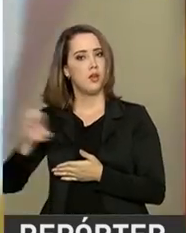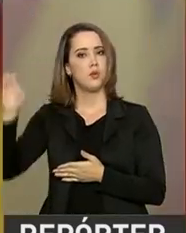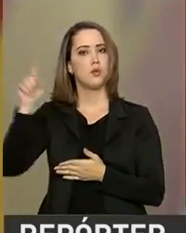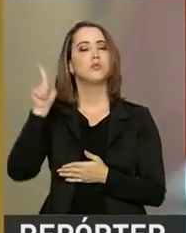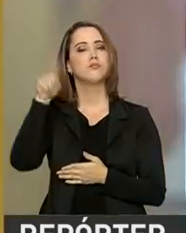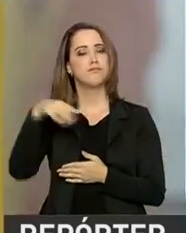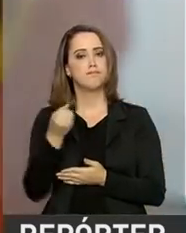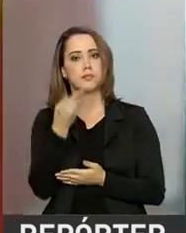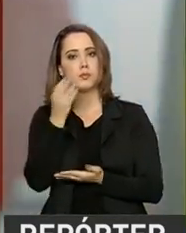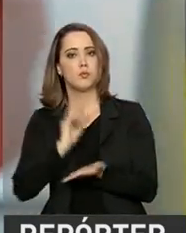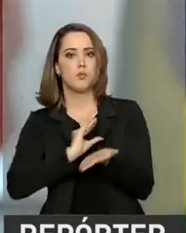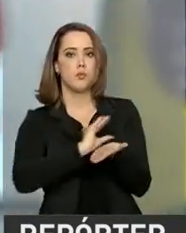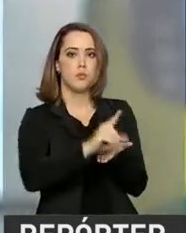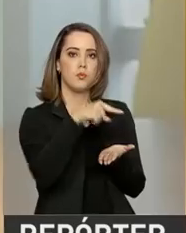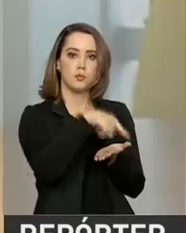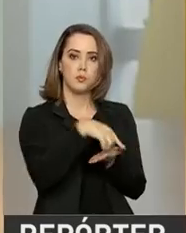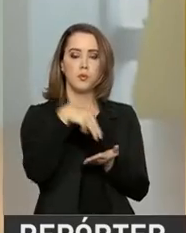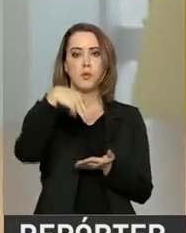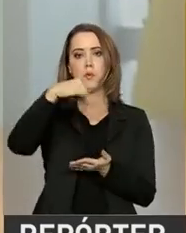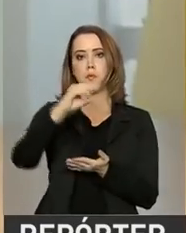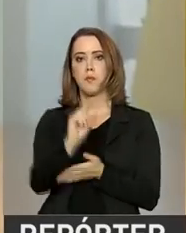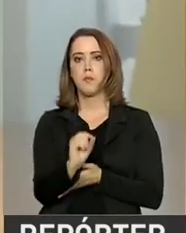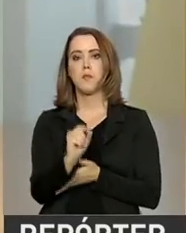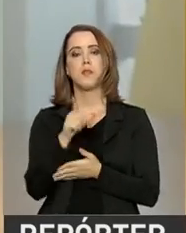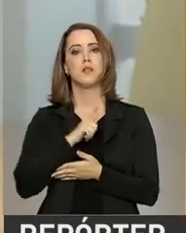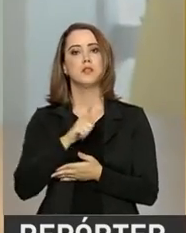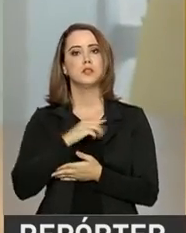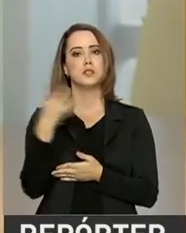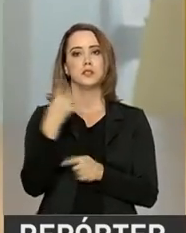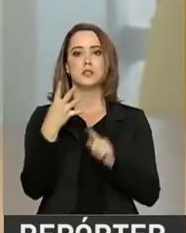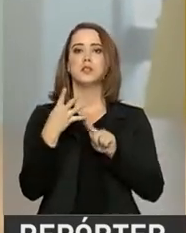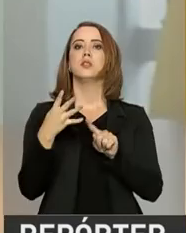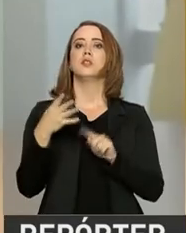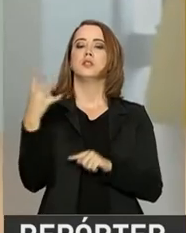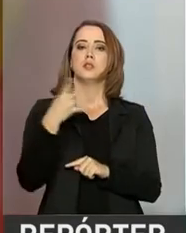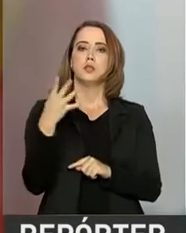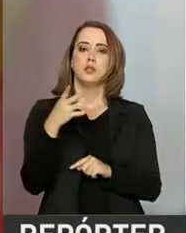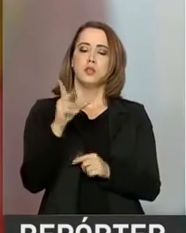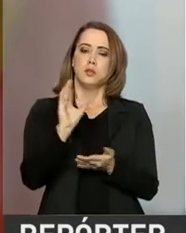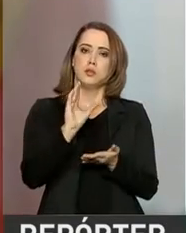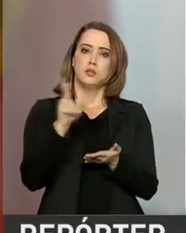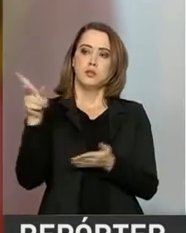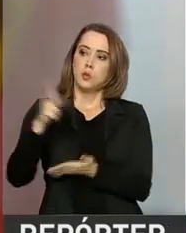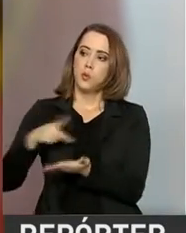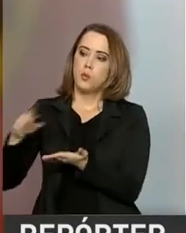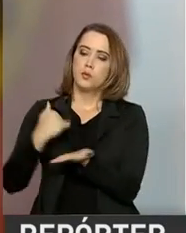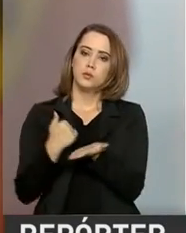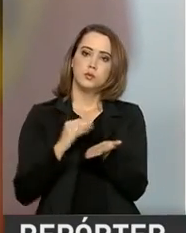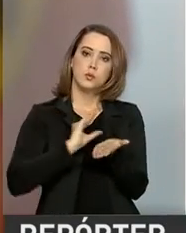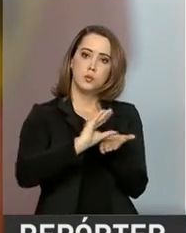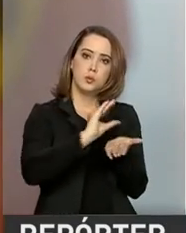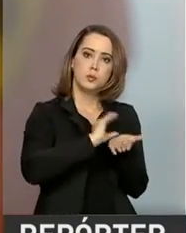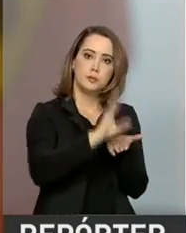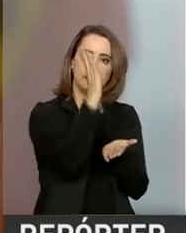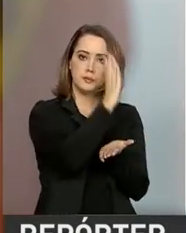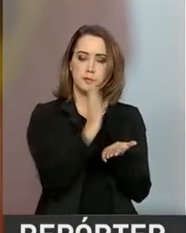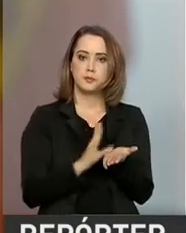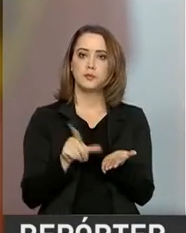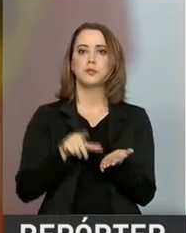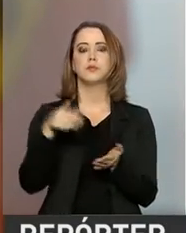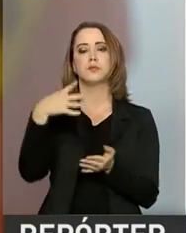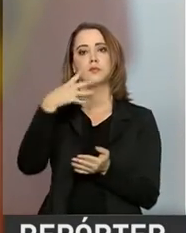aqui no mês de maio por exemplo ocupou o quarto lugar da lista das nações que mais agitaram recursos no brasil em